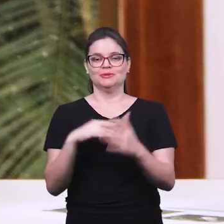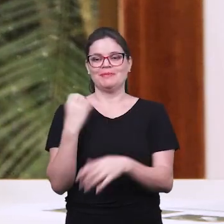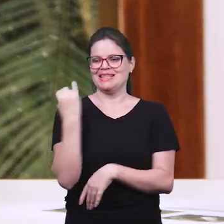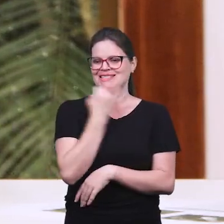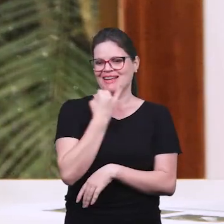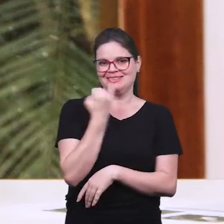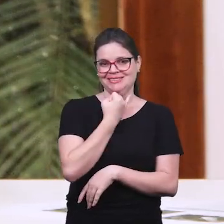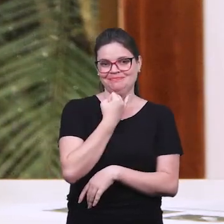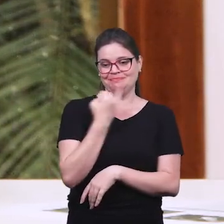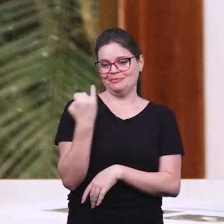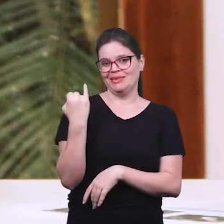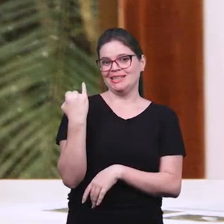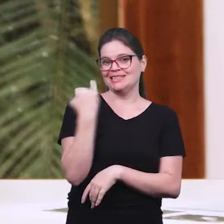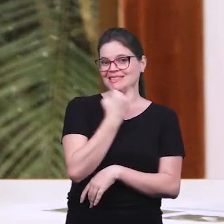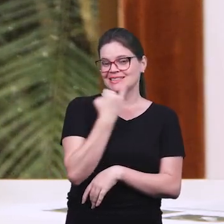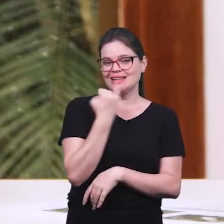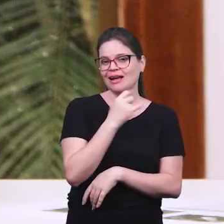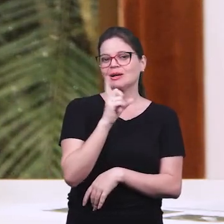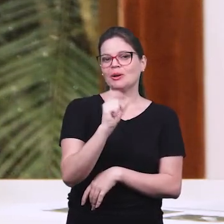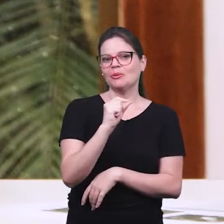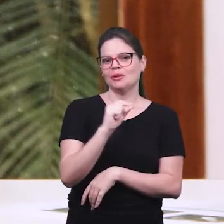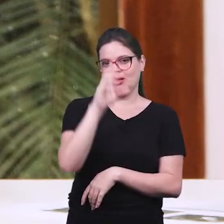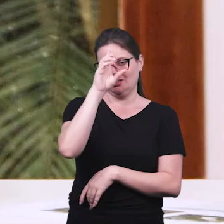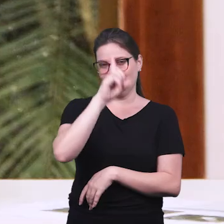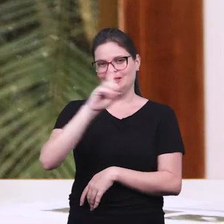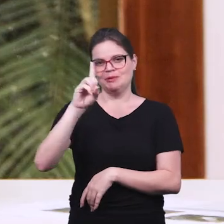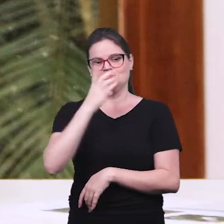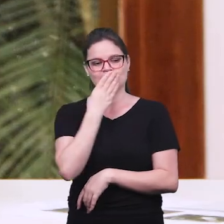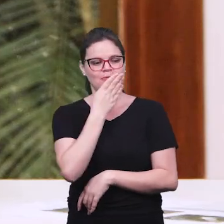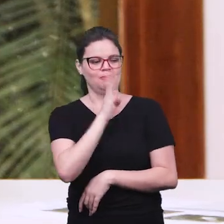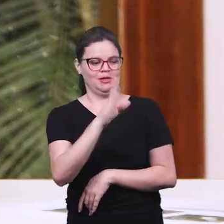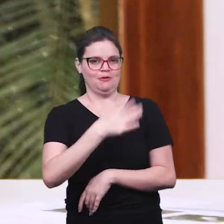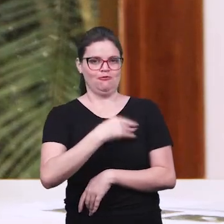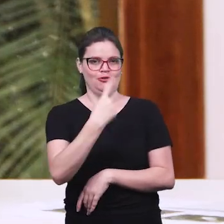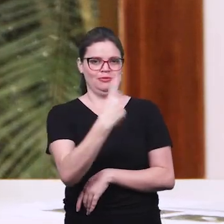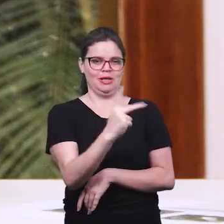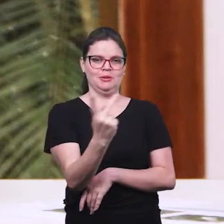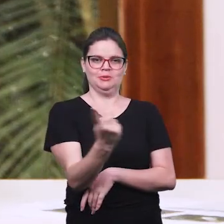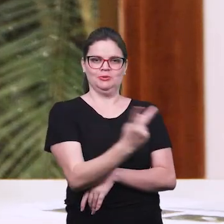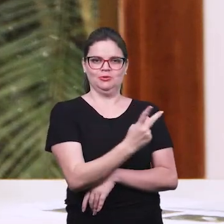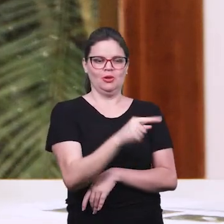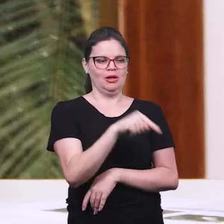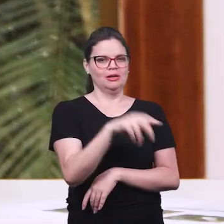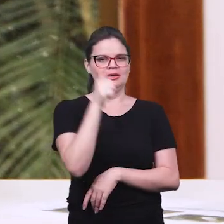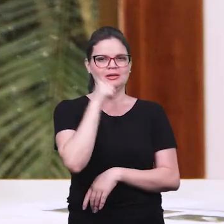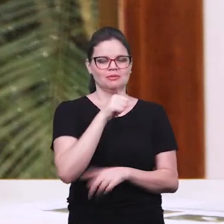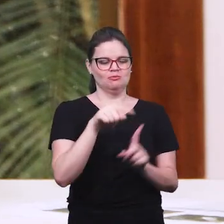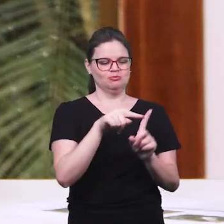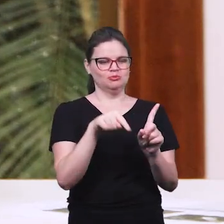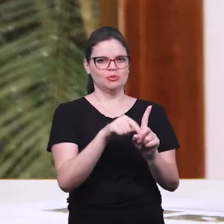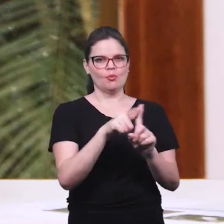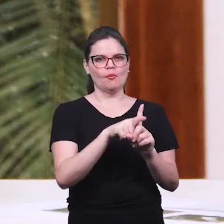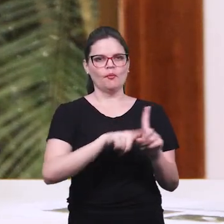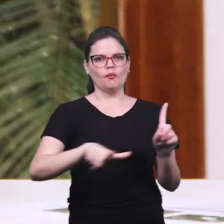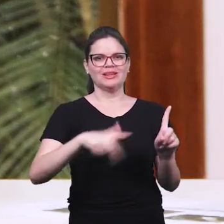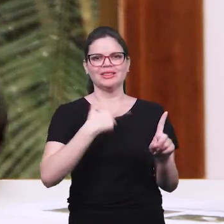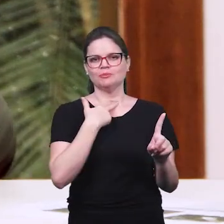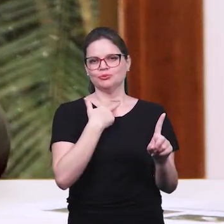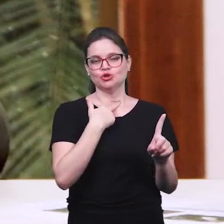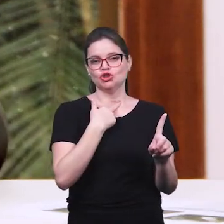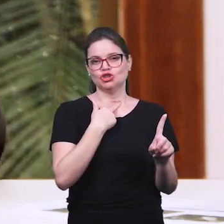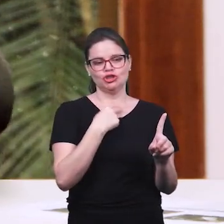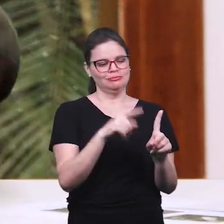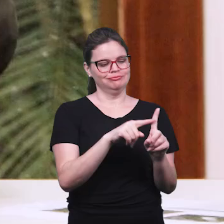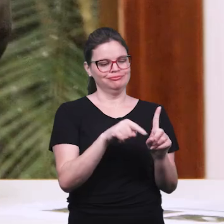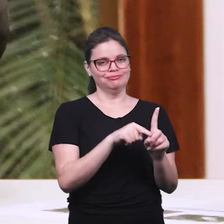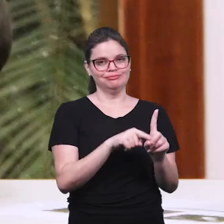Isaque, filho da promessa e de uma mulher que não podia ter filhos. Então Isaque é um